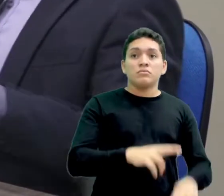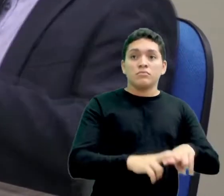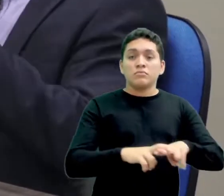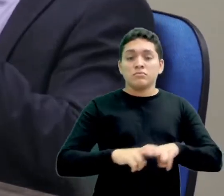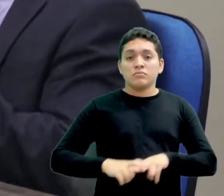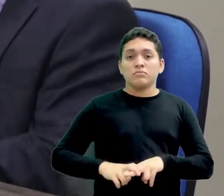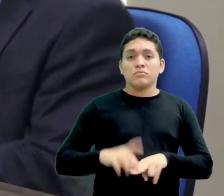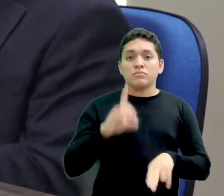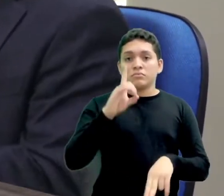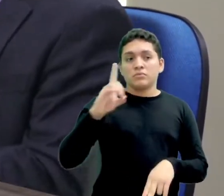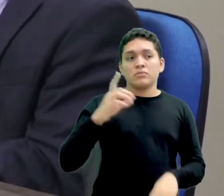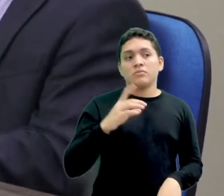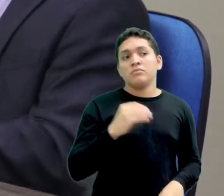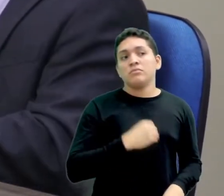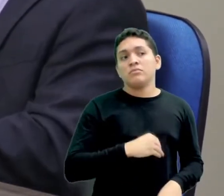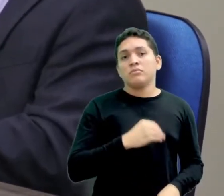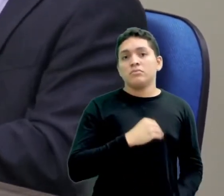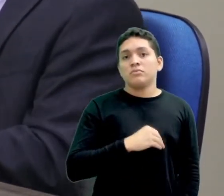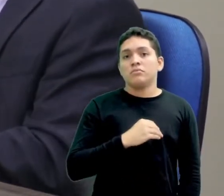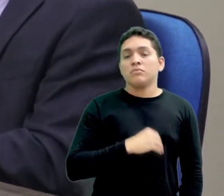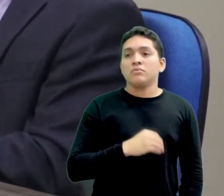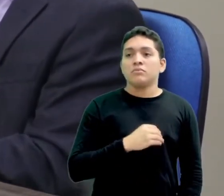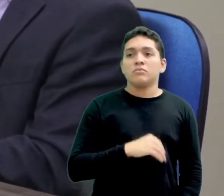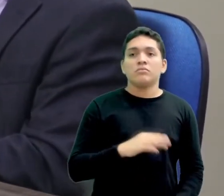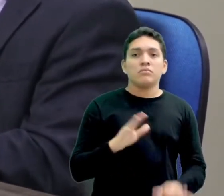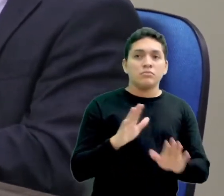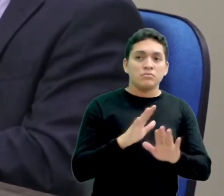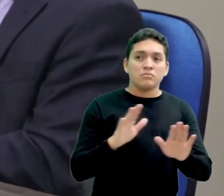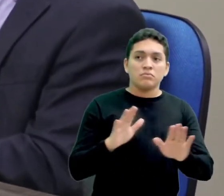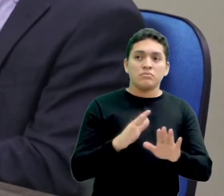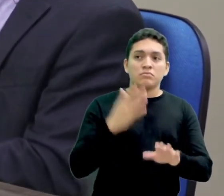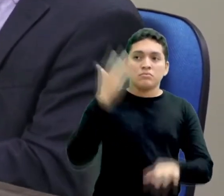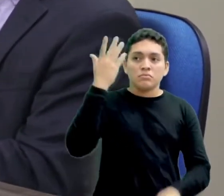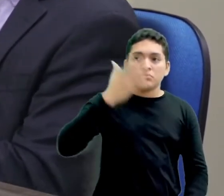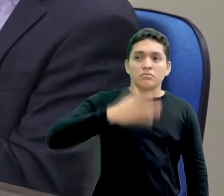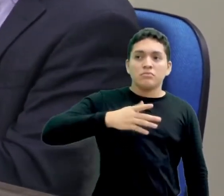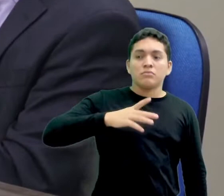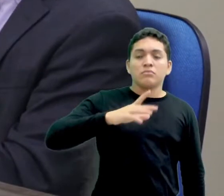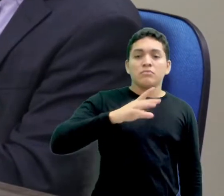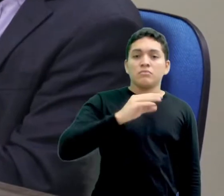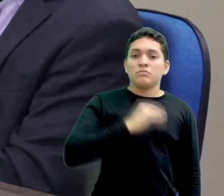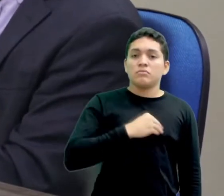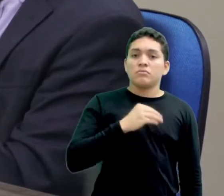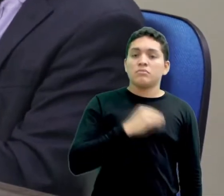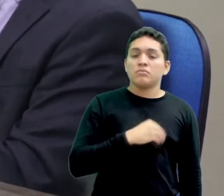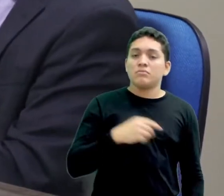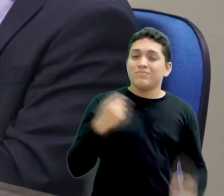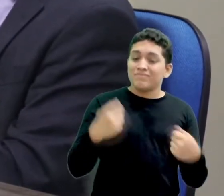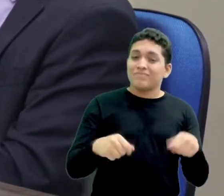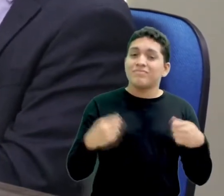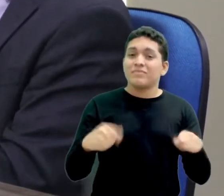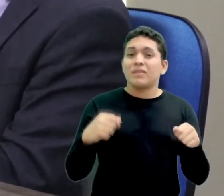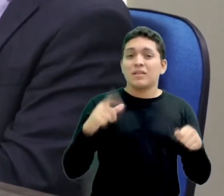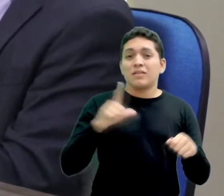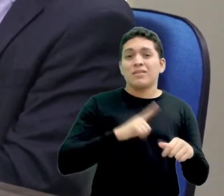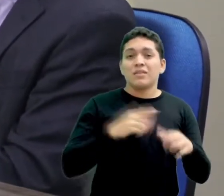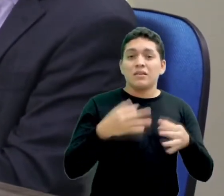Deus pecou? Não. Observe o seguinte, diante do pecado, precisa haver a